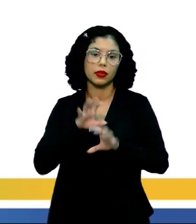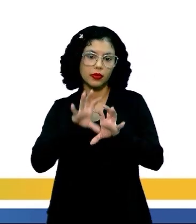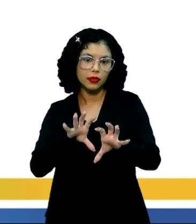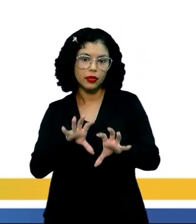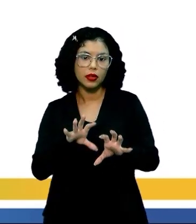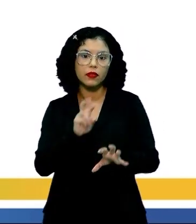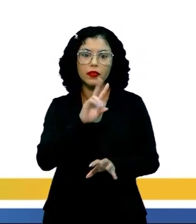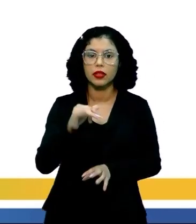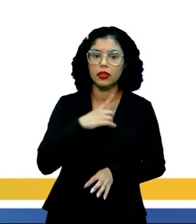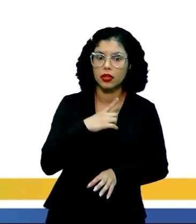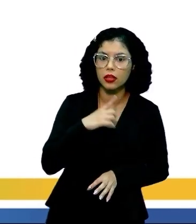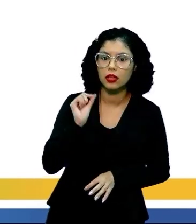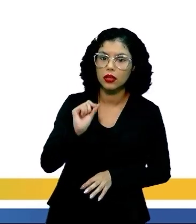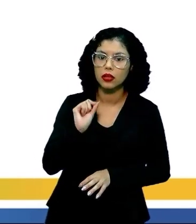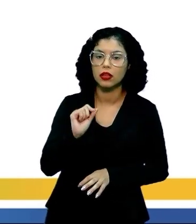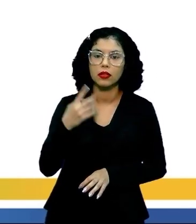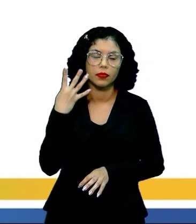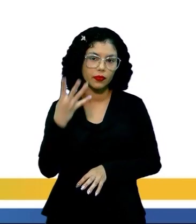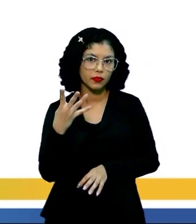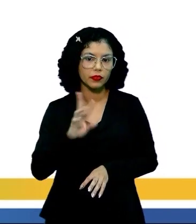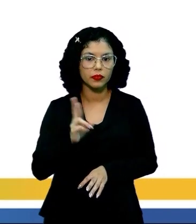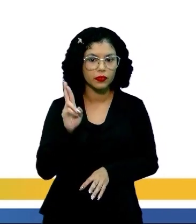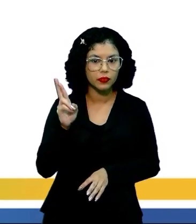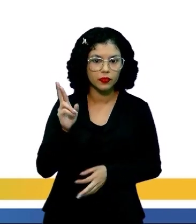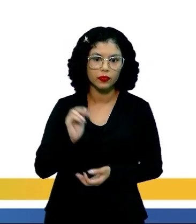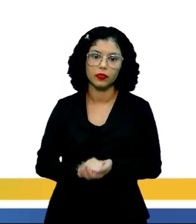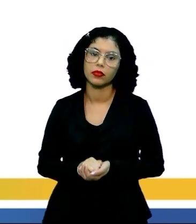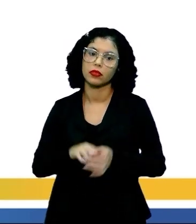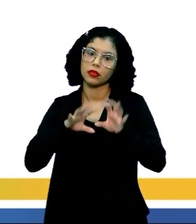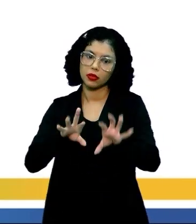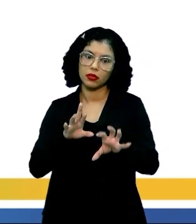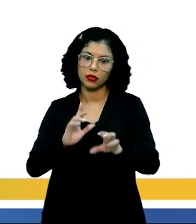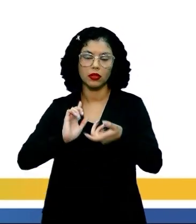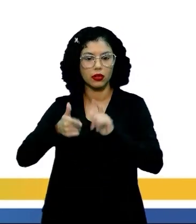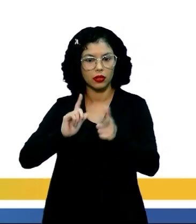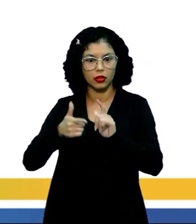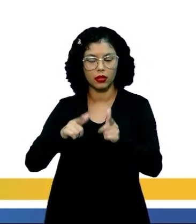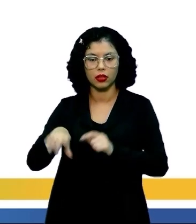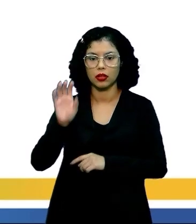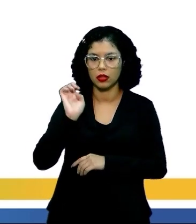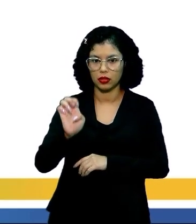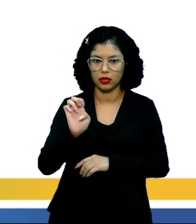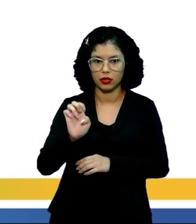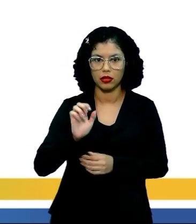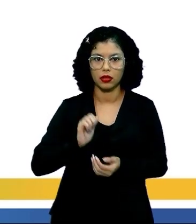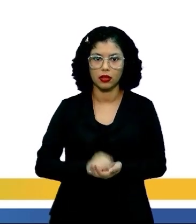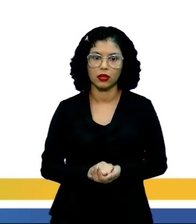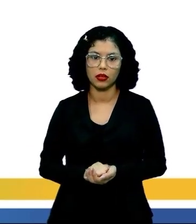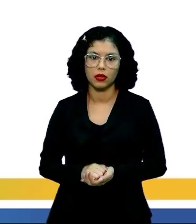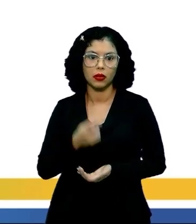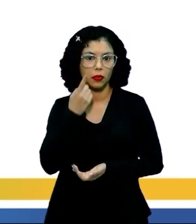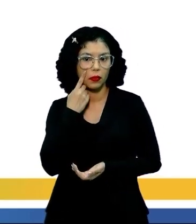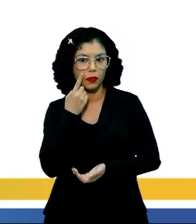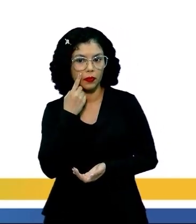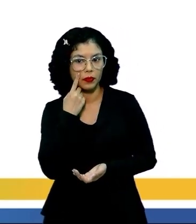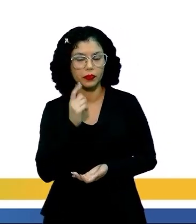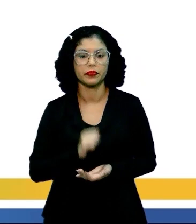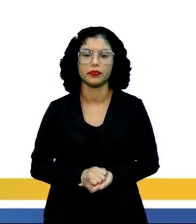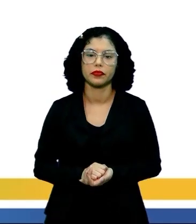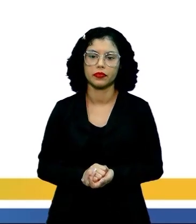Logo, ele vai ter um desconto de R$4. Logo, a alternativa é a letra E. Preste atenção aqui,